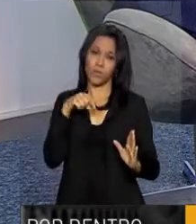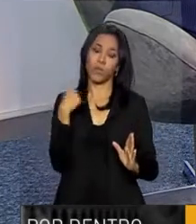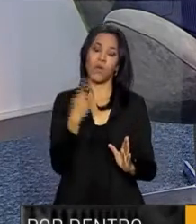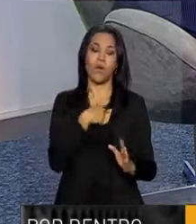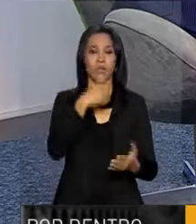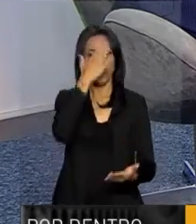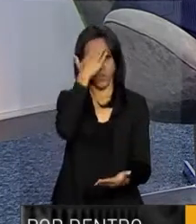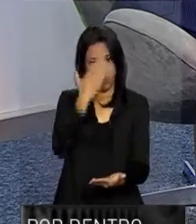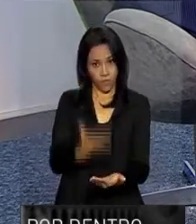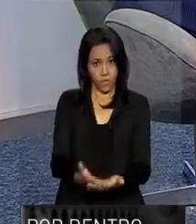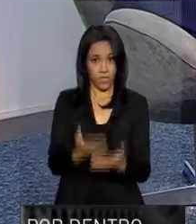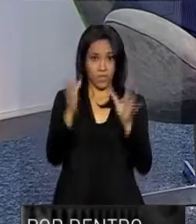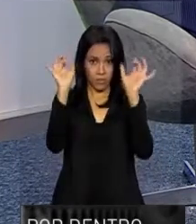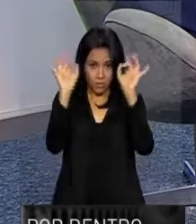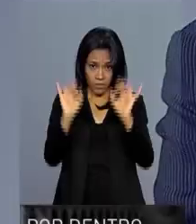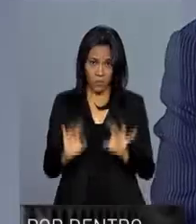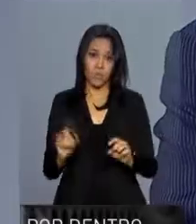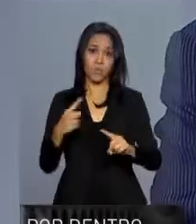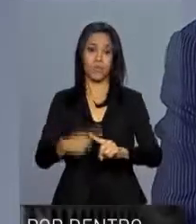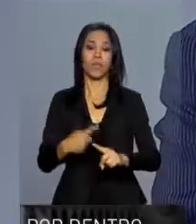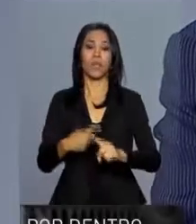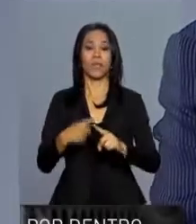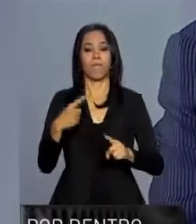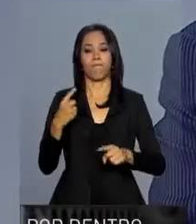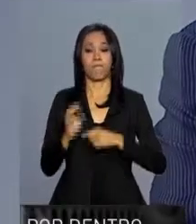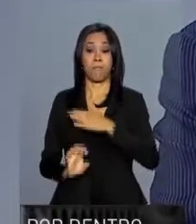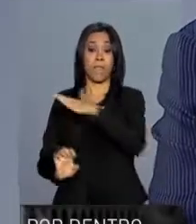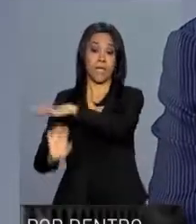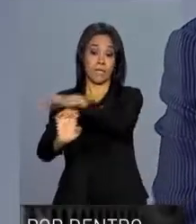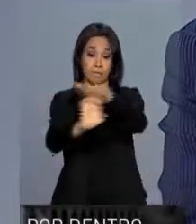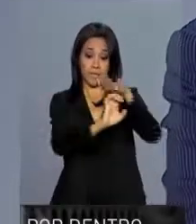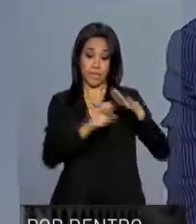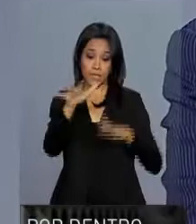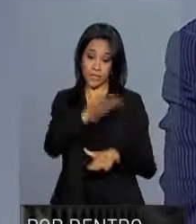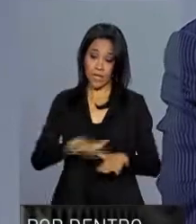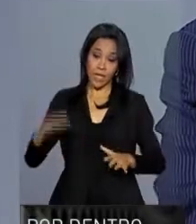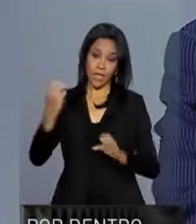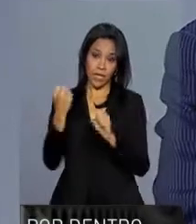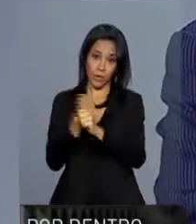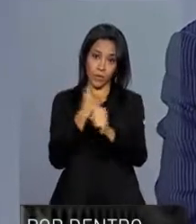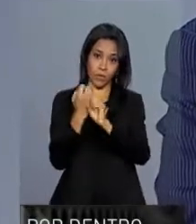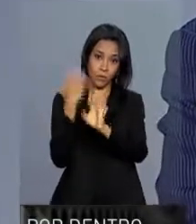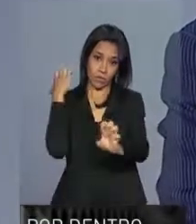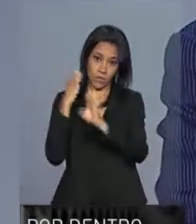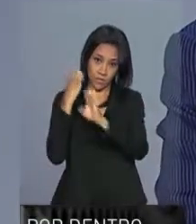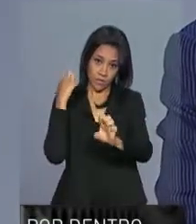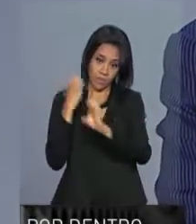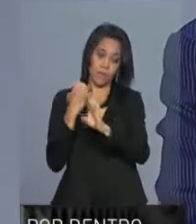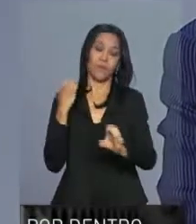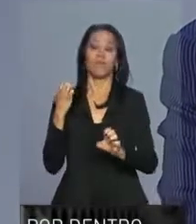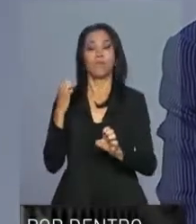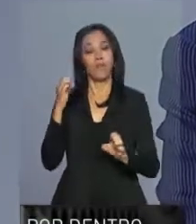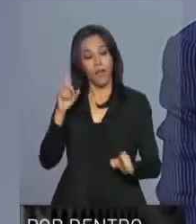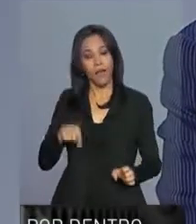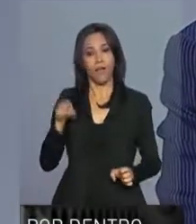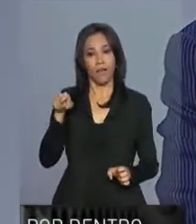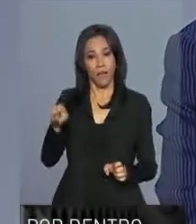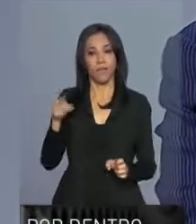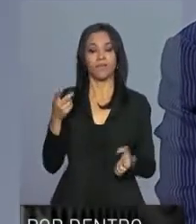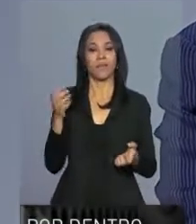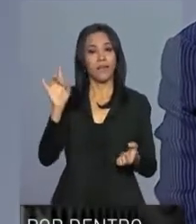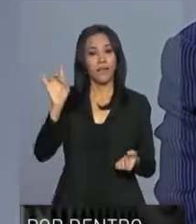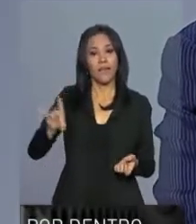especialmente porque as empresas do ramo de construção civil e é muito descentralizado e isso é de cada